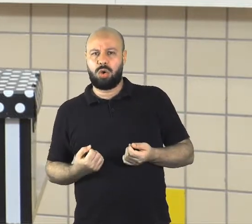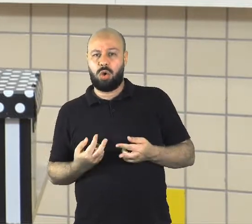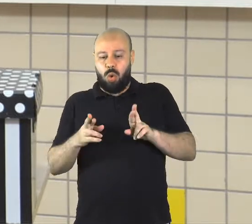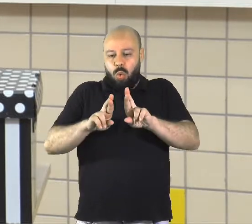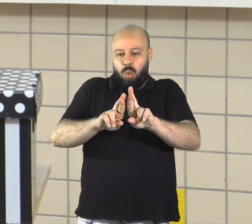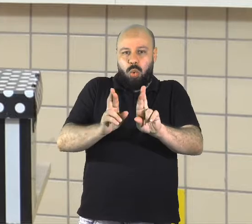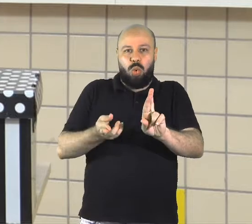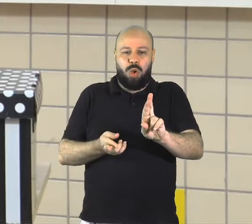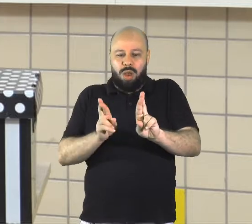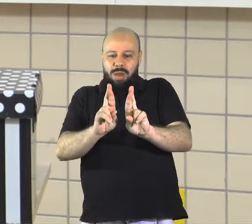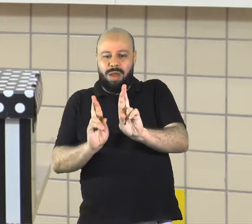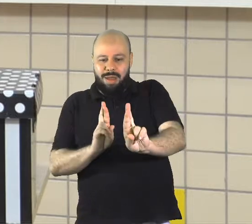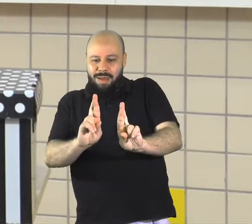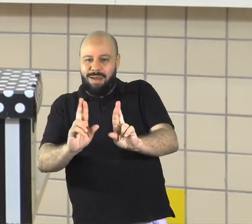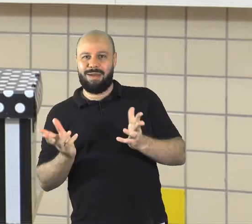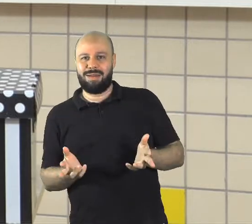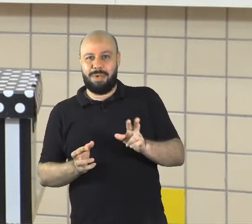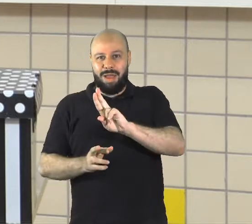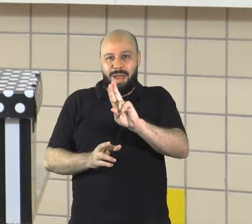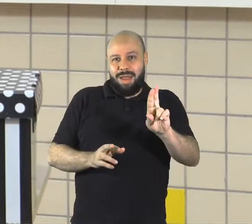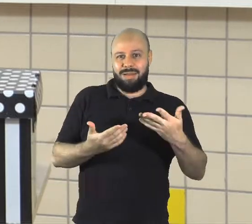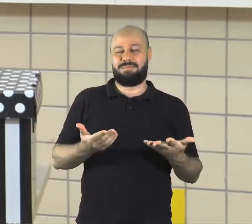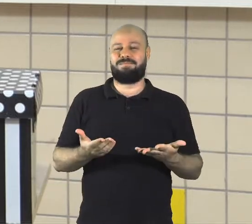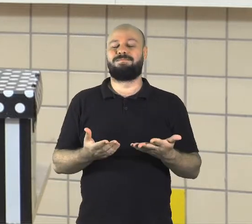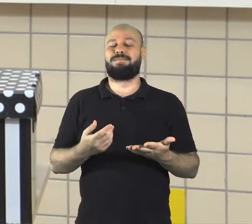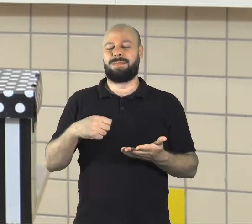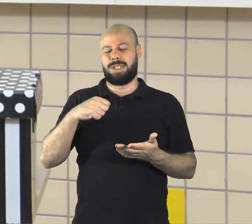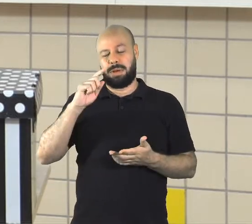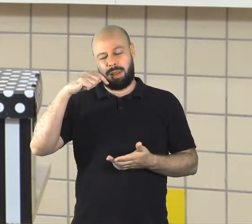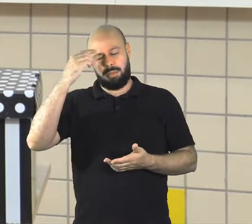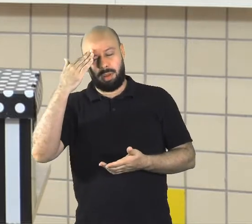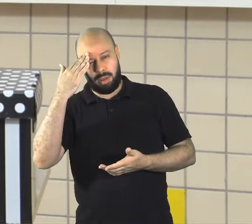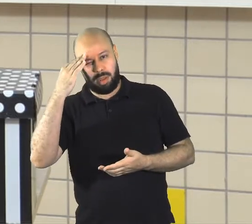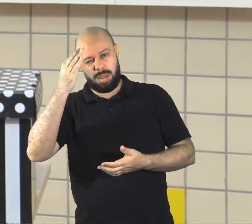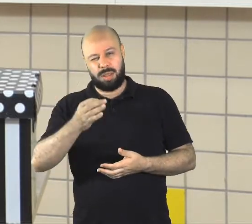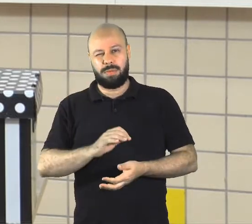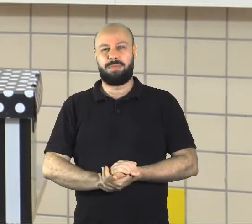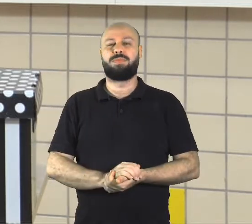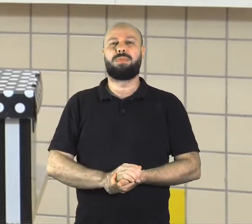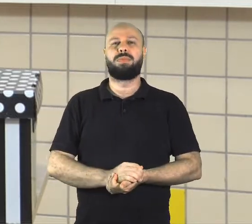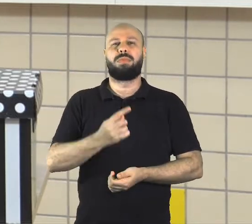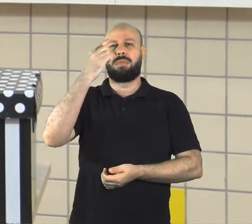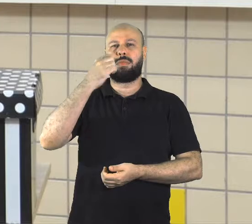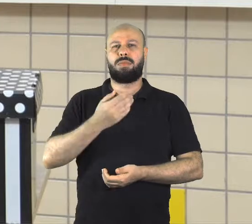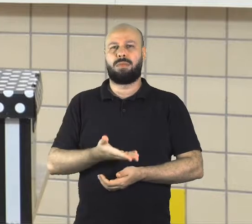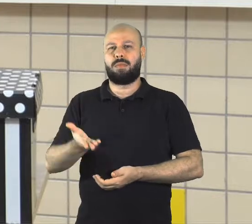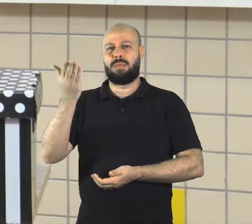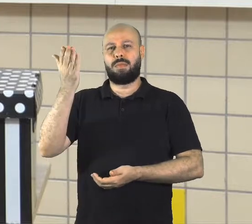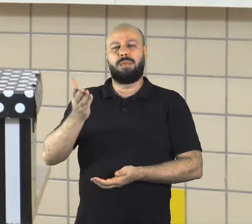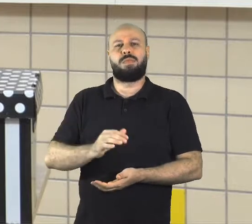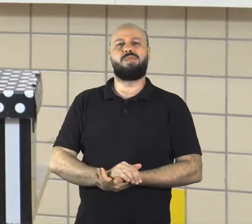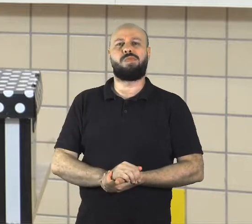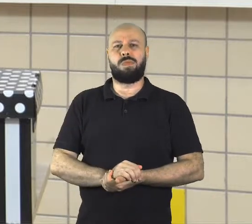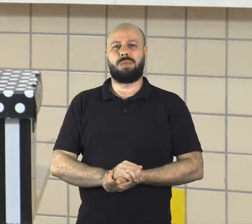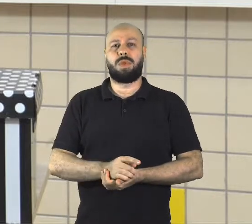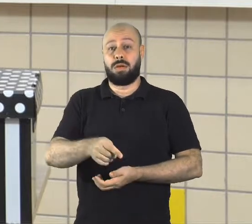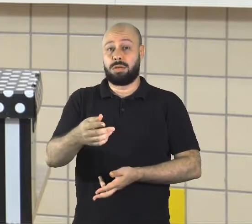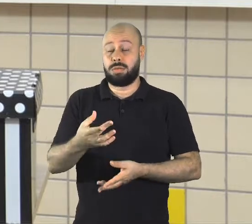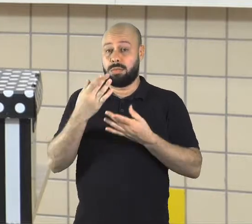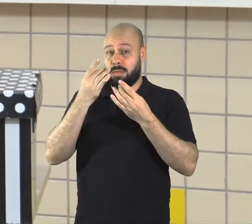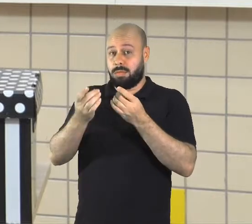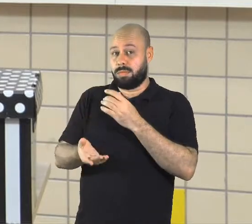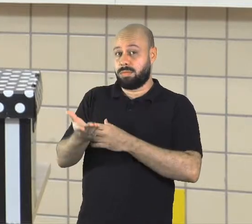gêmeo, certo? E aí a gente vai acompanhar direitinho. Eu trouxe uma imagem que vai estar na tela com vocês agora, junto, observa, bem